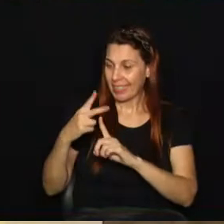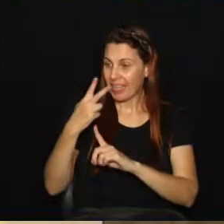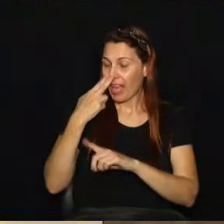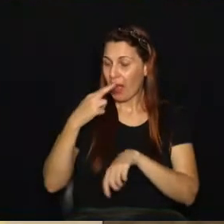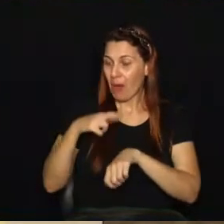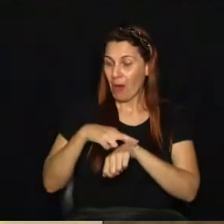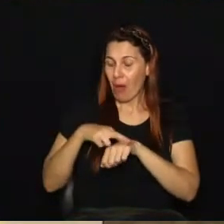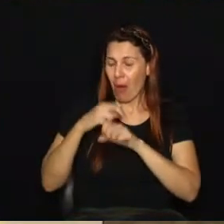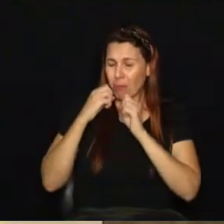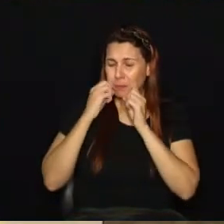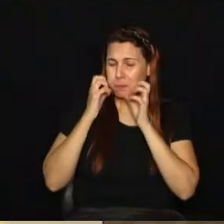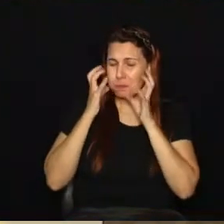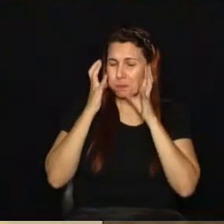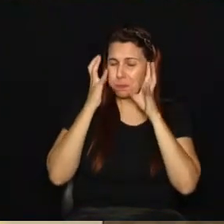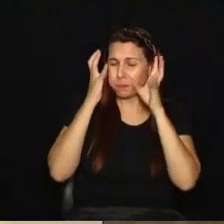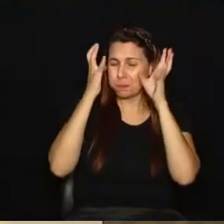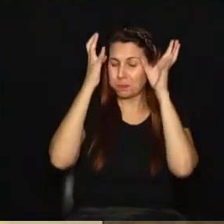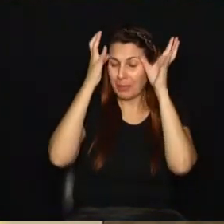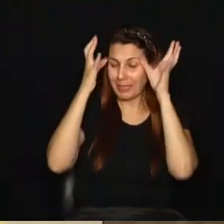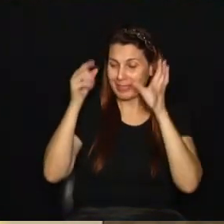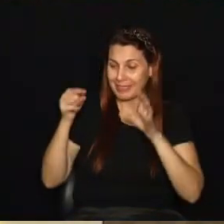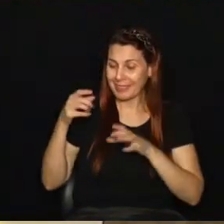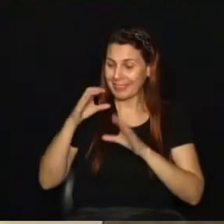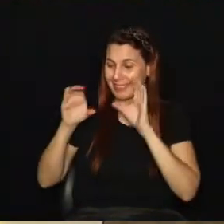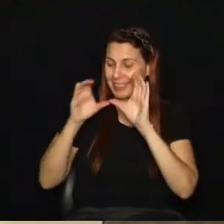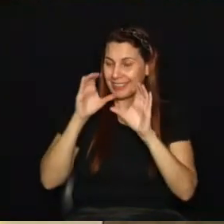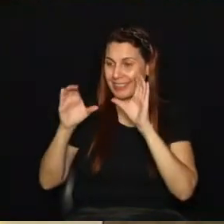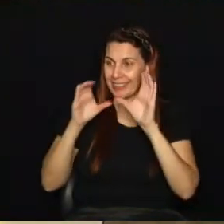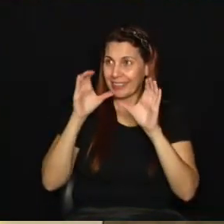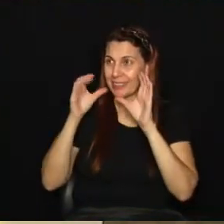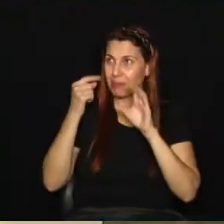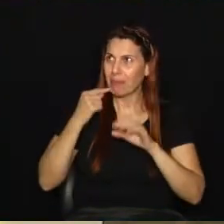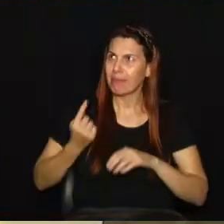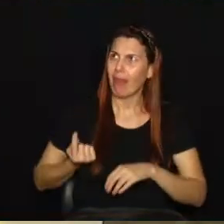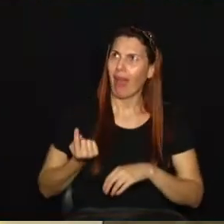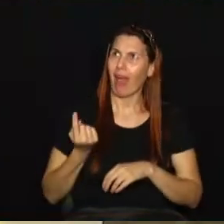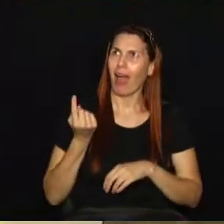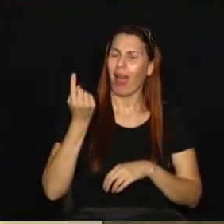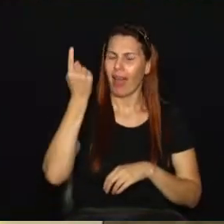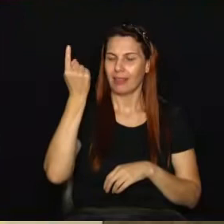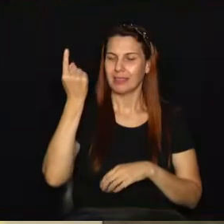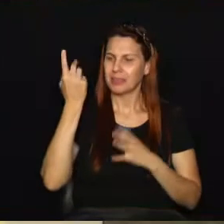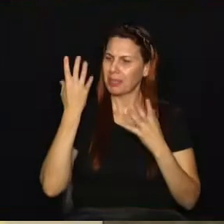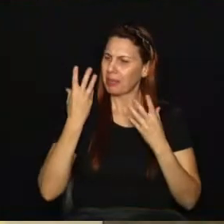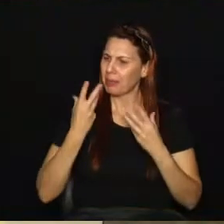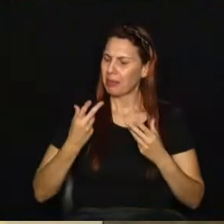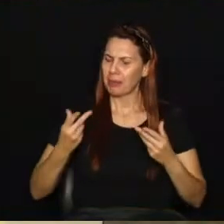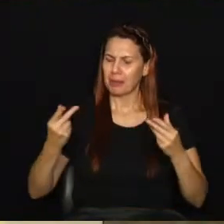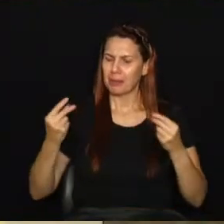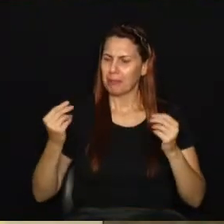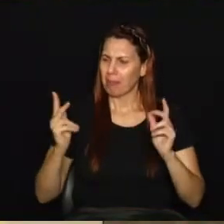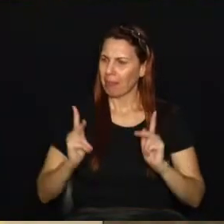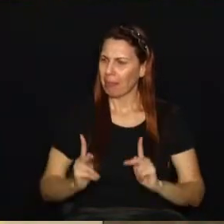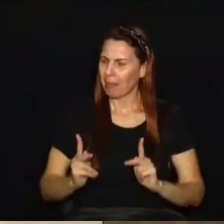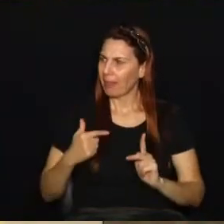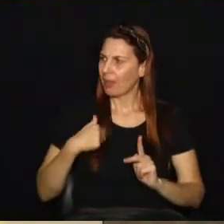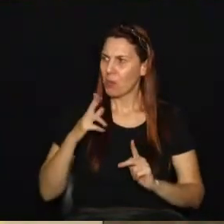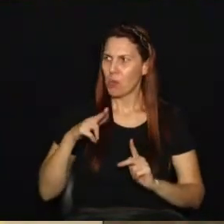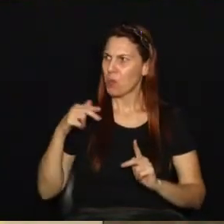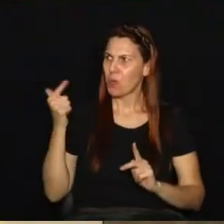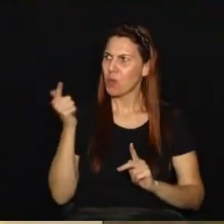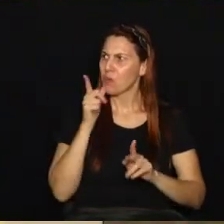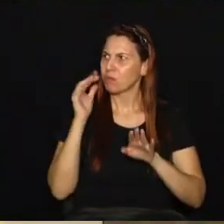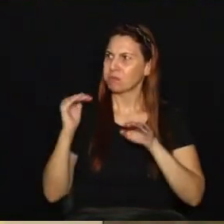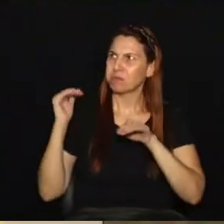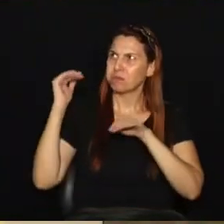quase explodindo, e ele cantando num tom alto, tranquilo. Agora que eu sei, porque eu não vou chegar nunca lá